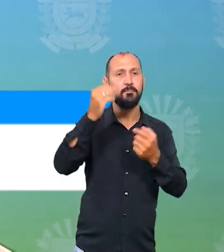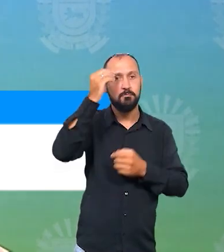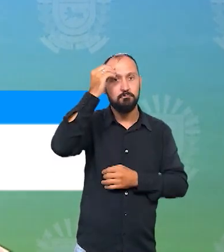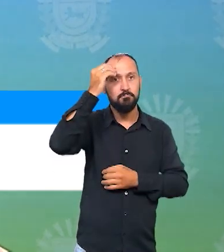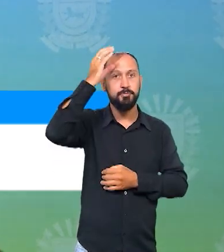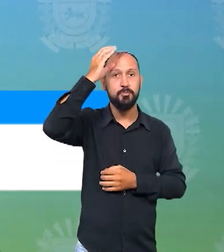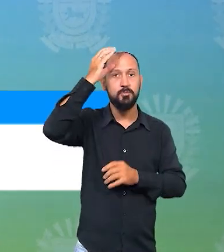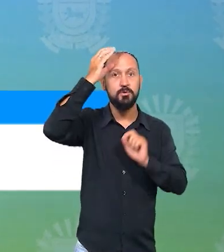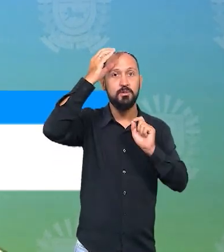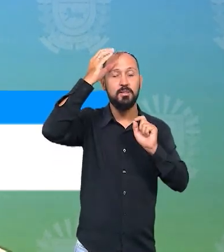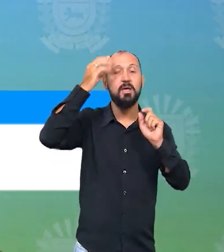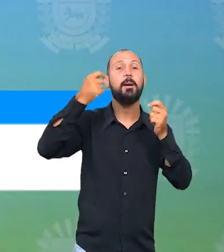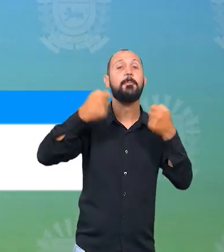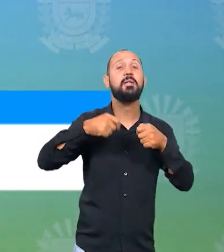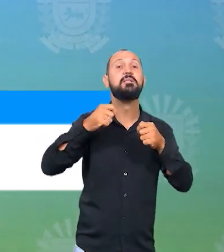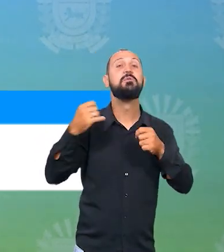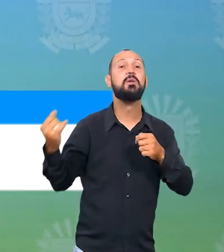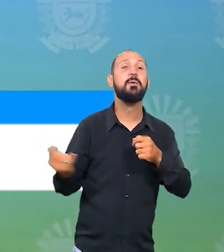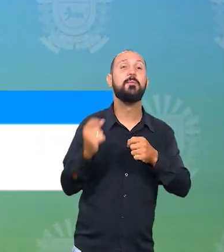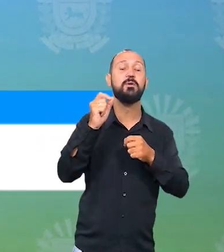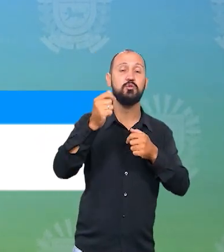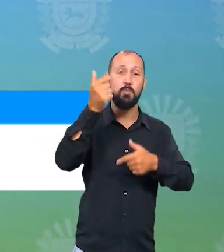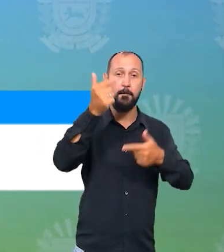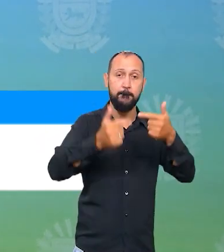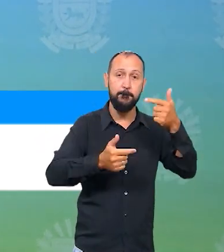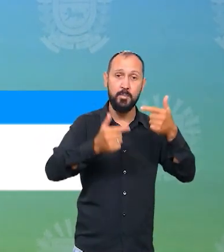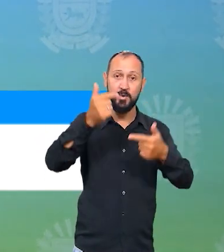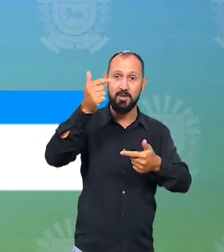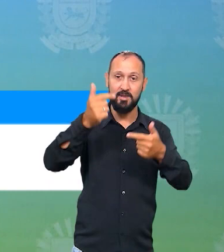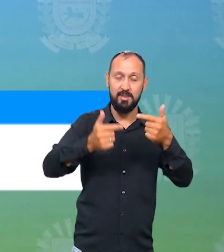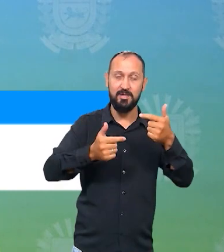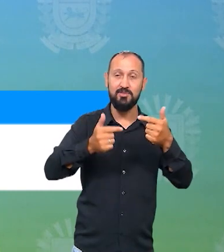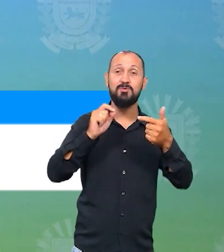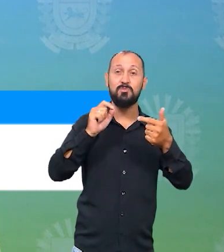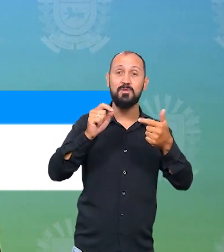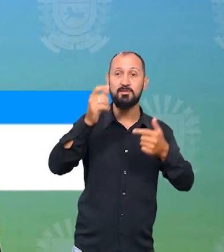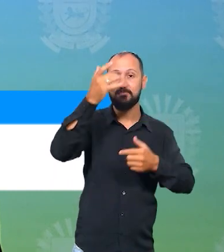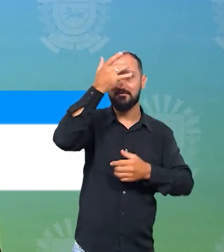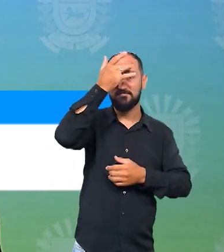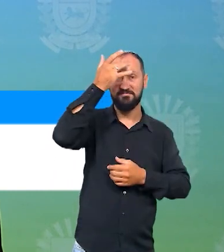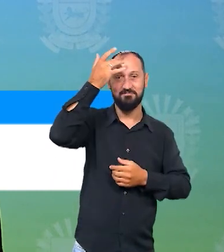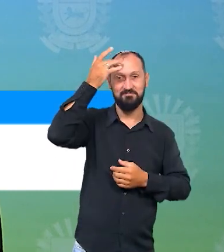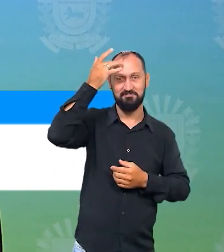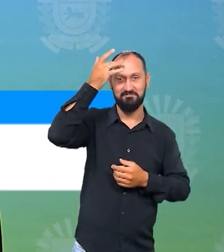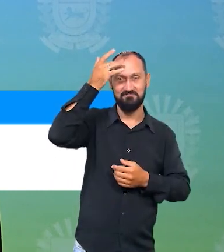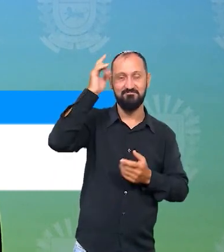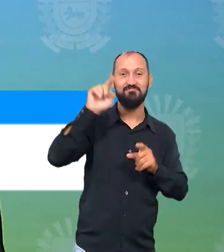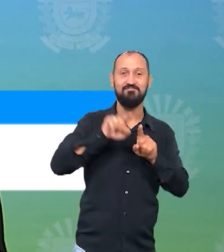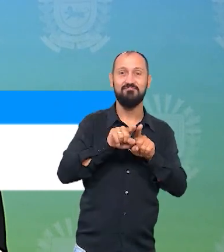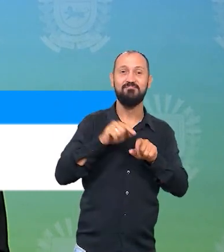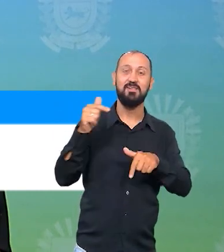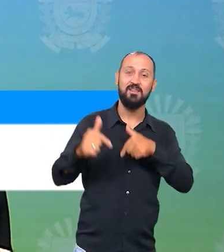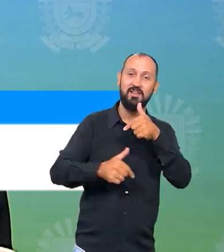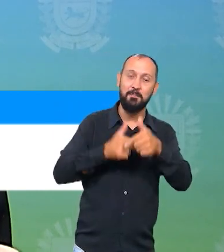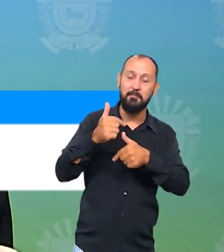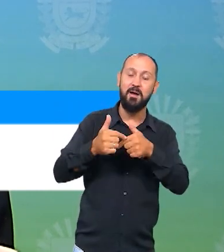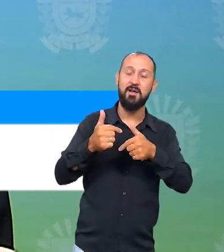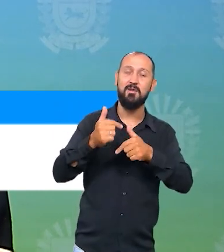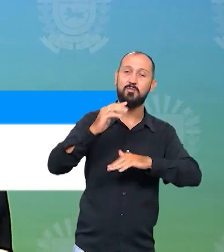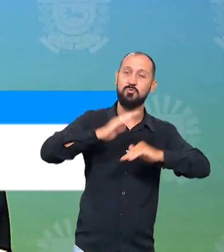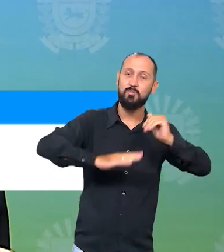da importância de uma política de saúde mental e da importância da atuação dos profissionais